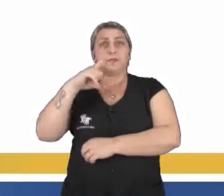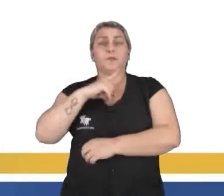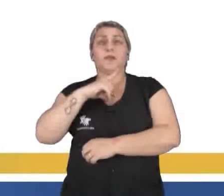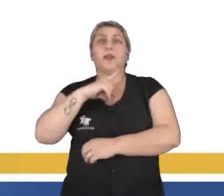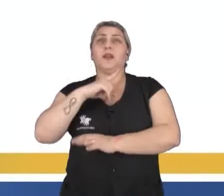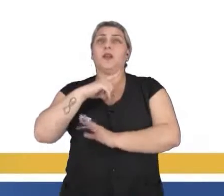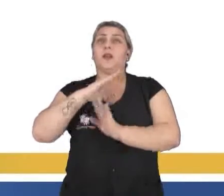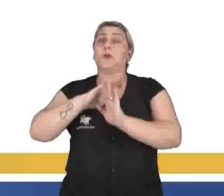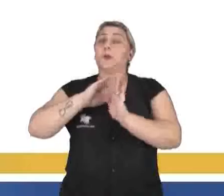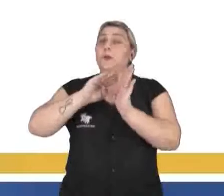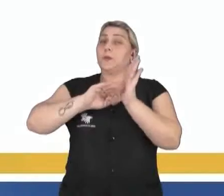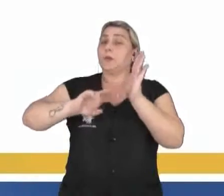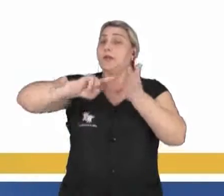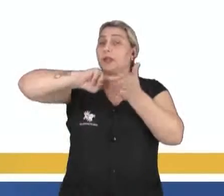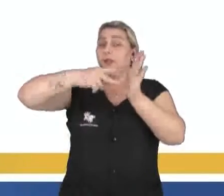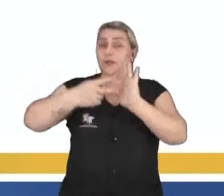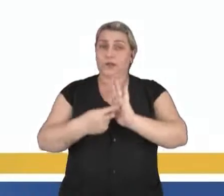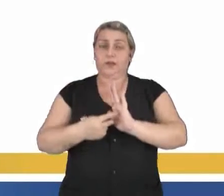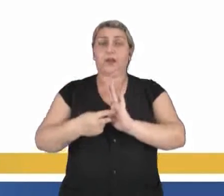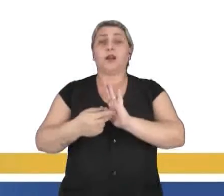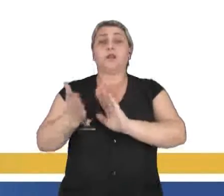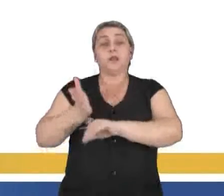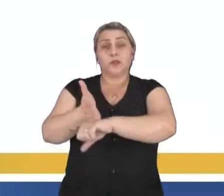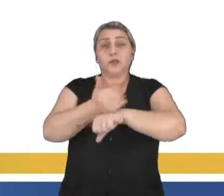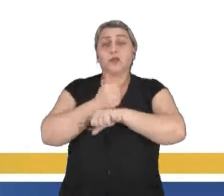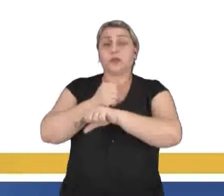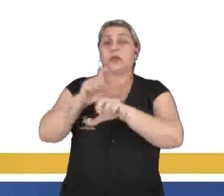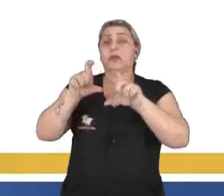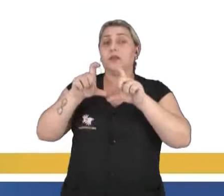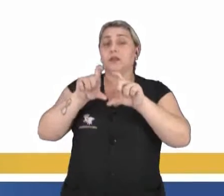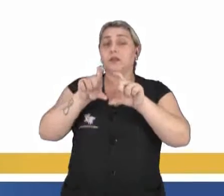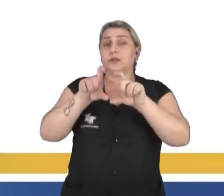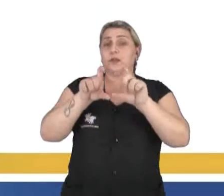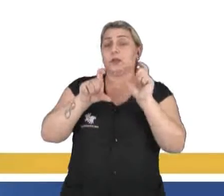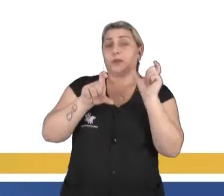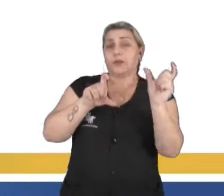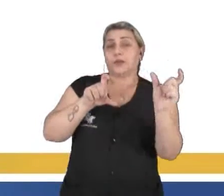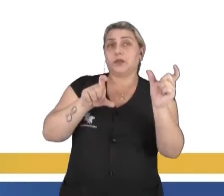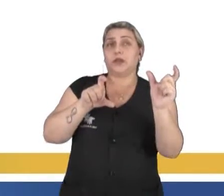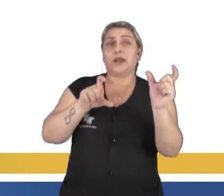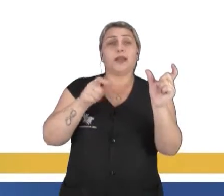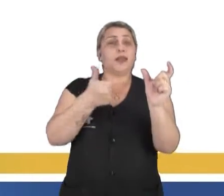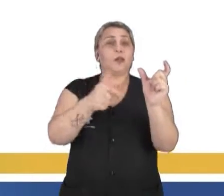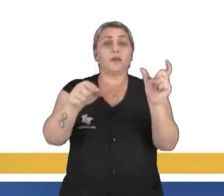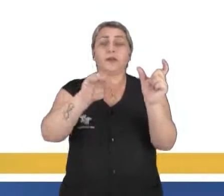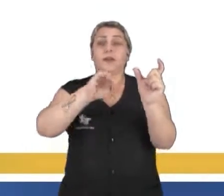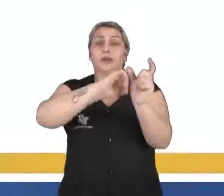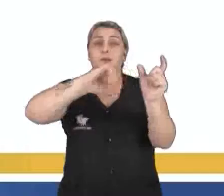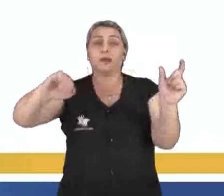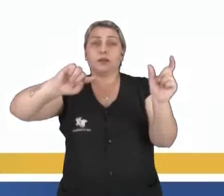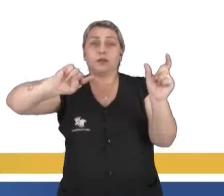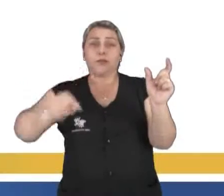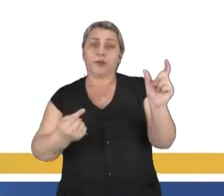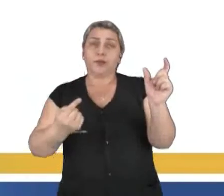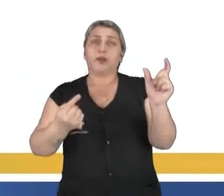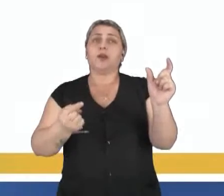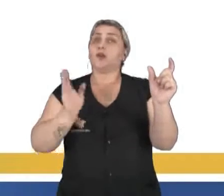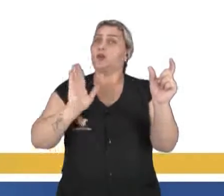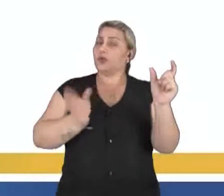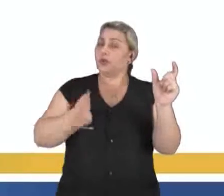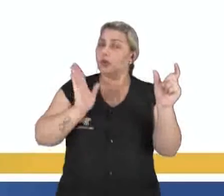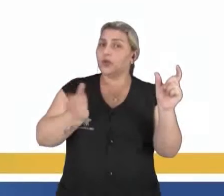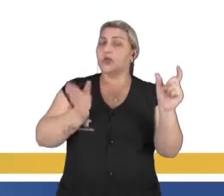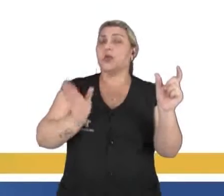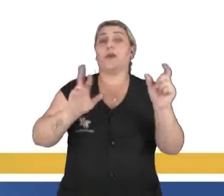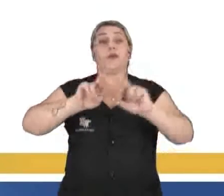ou delimitam significado de seu antecedente e não são separadas por, tá bom já